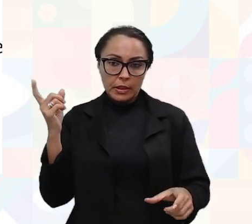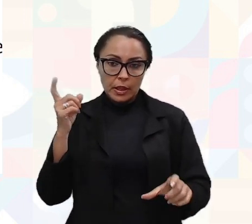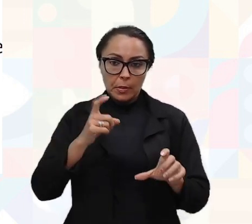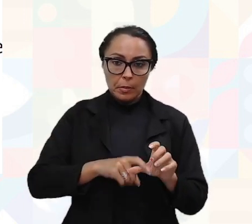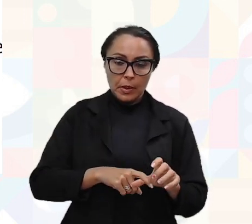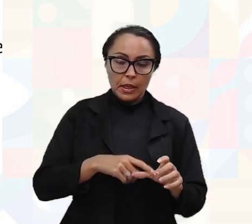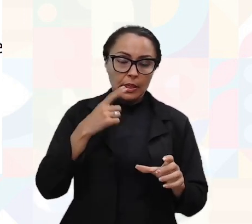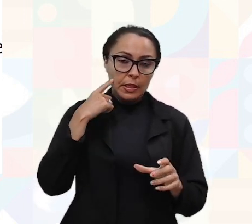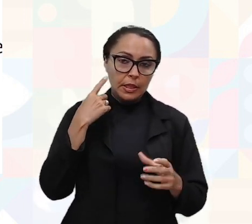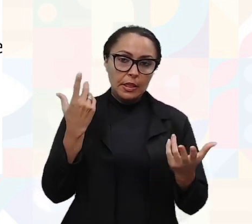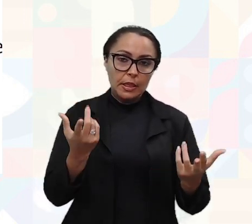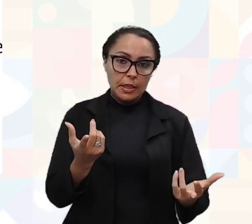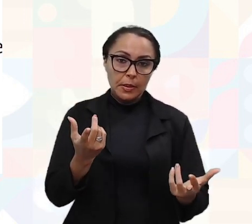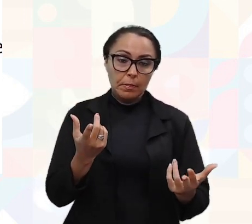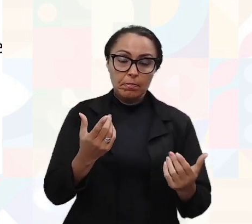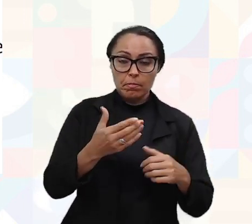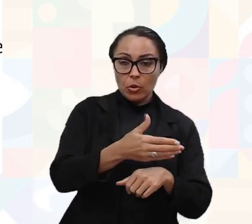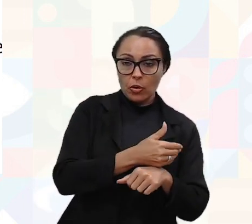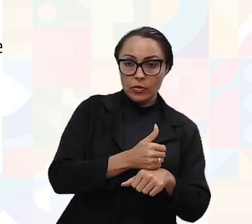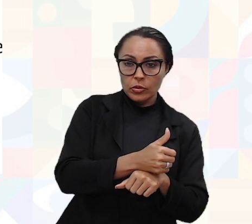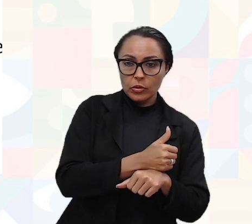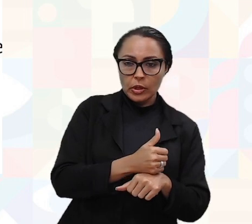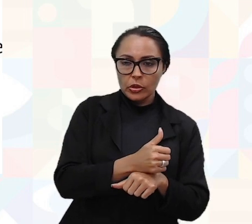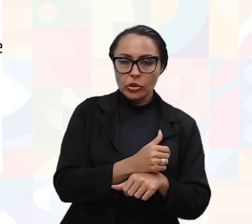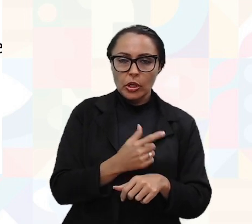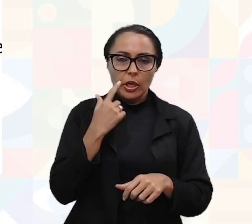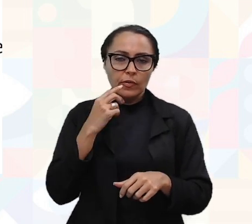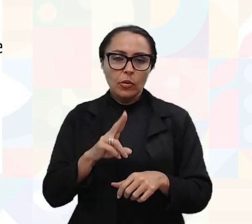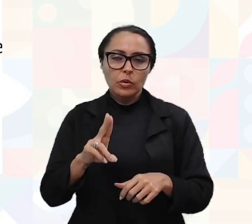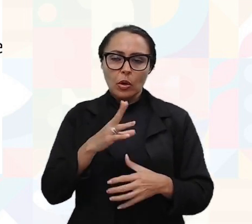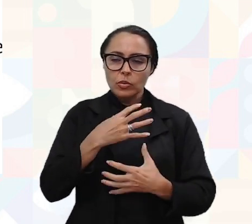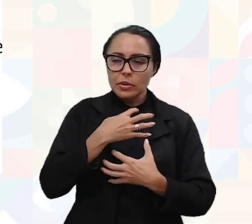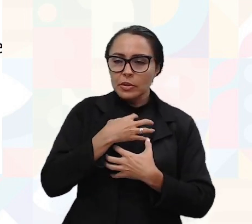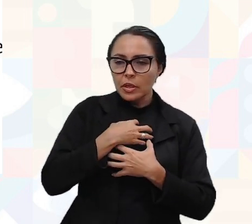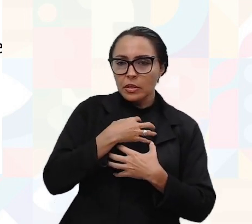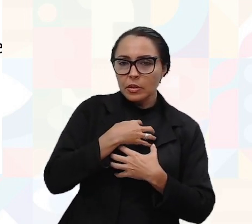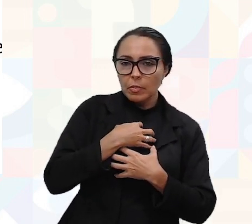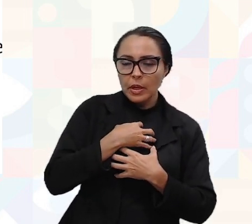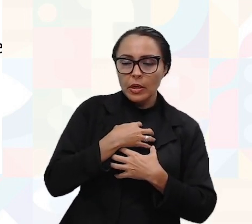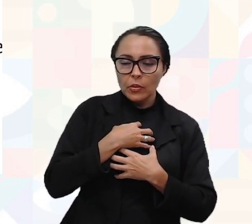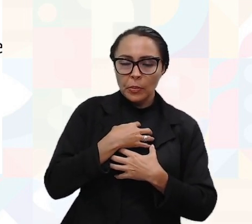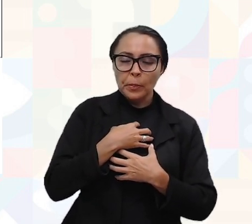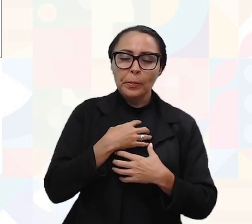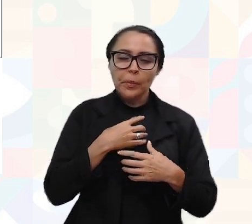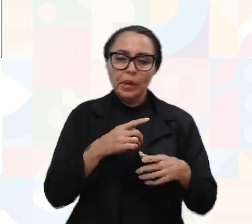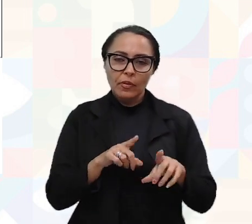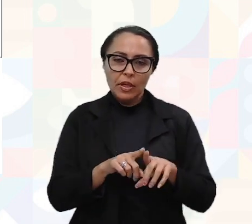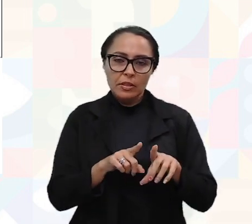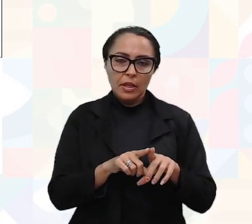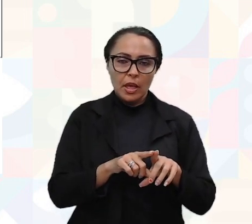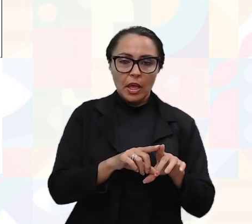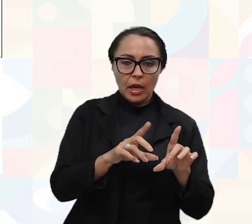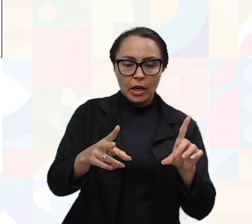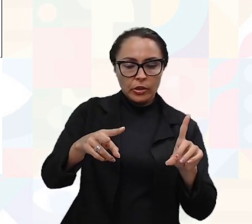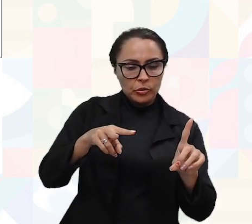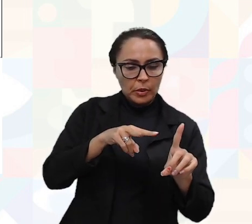larga experiência no mercado, que eles vão usar o sentimento deles para fazer essa expectativa de venda. Modelos de